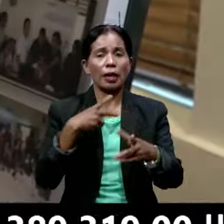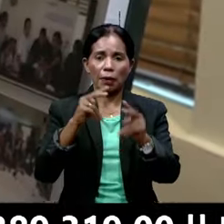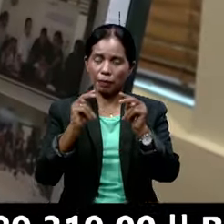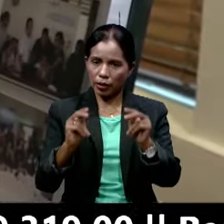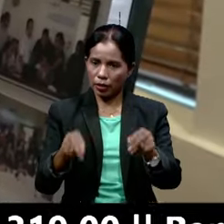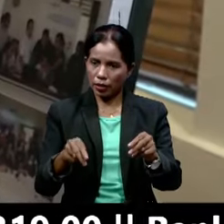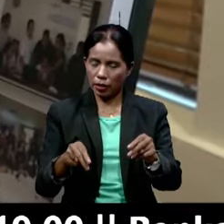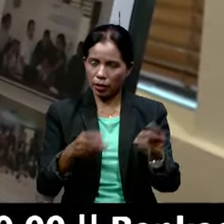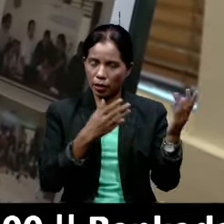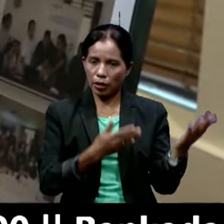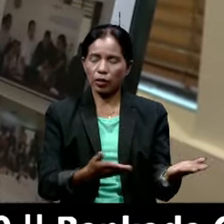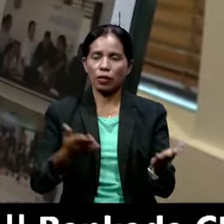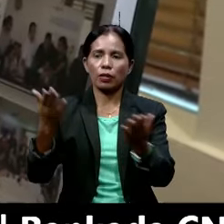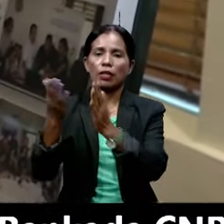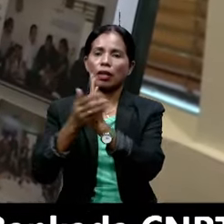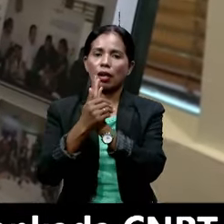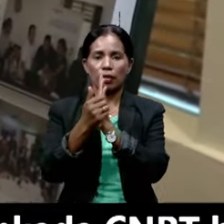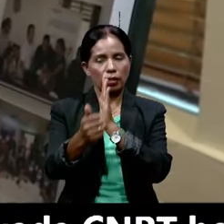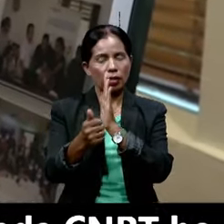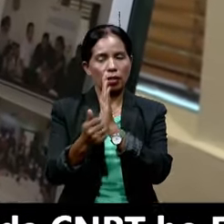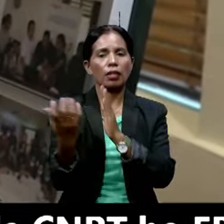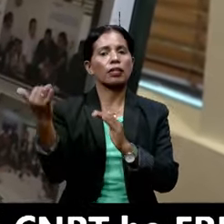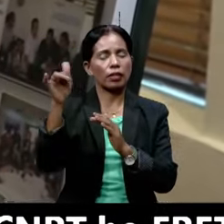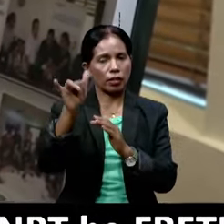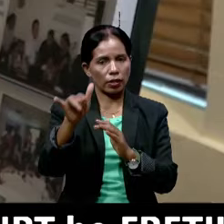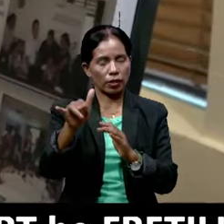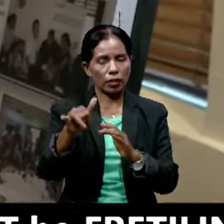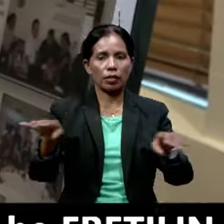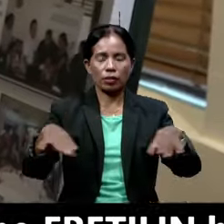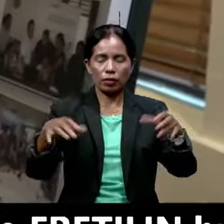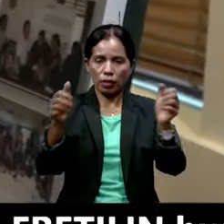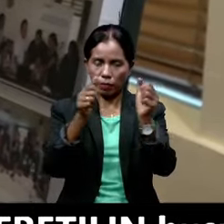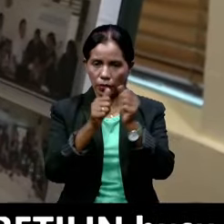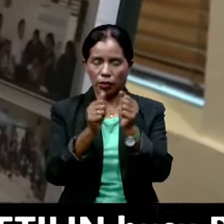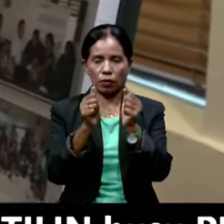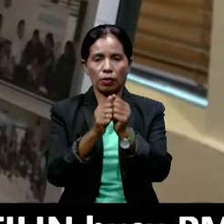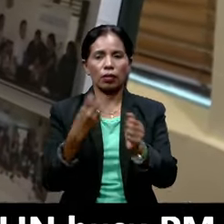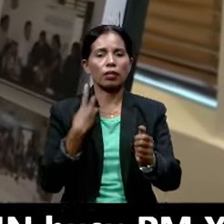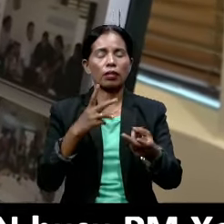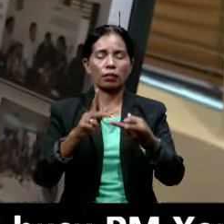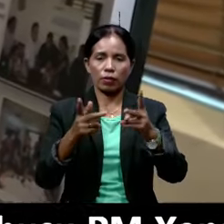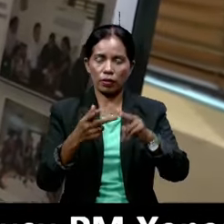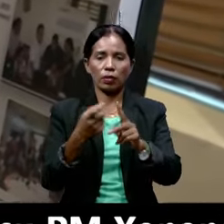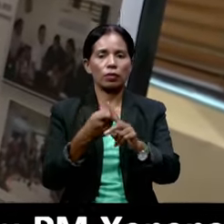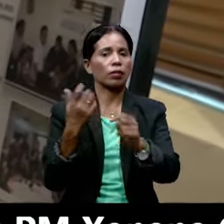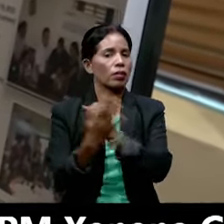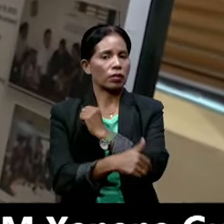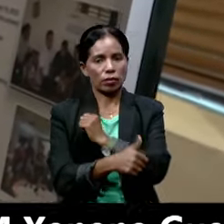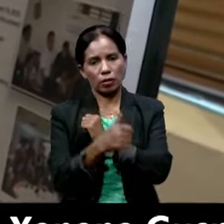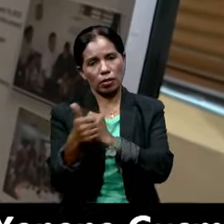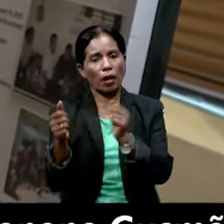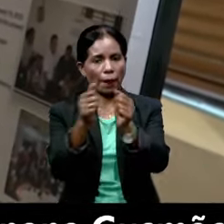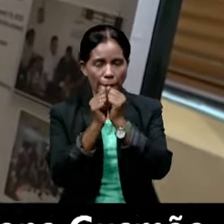makatu eleva skill siranian serviço hamutu ko ita ne parceiro sirahu sirai diur nebem hamutu para